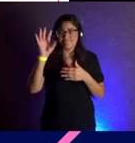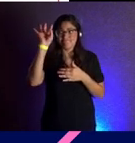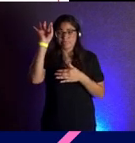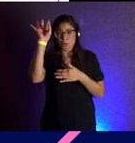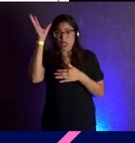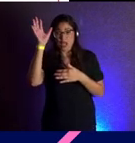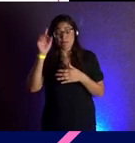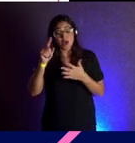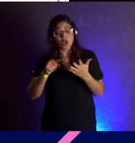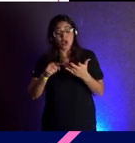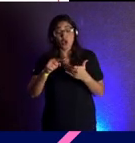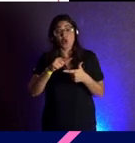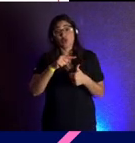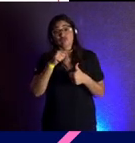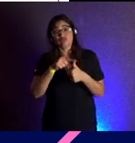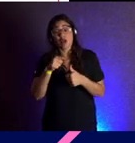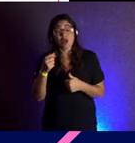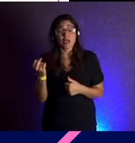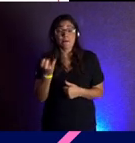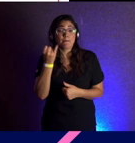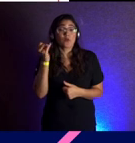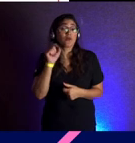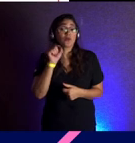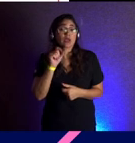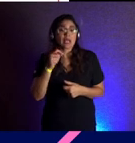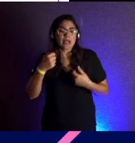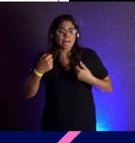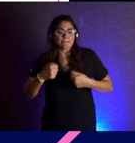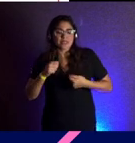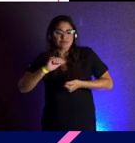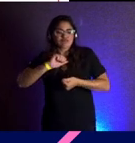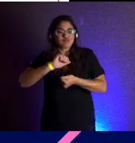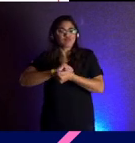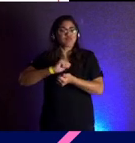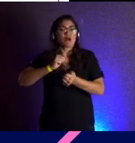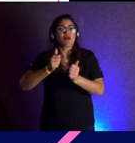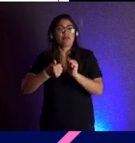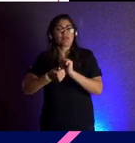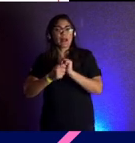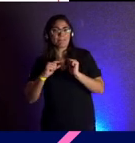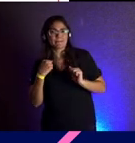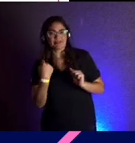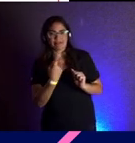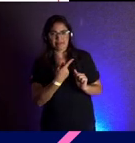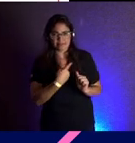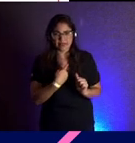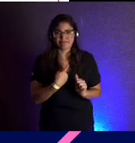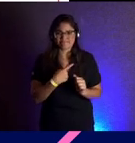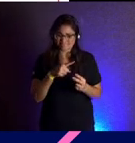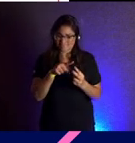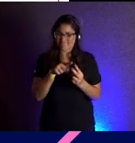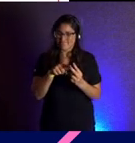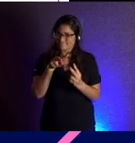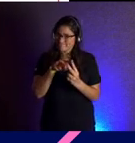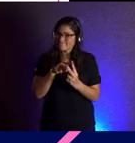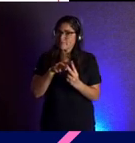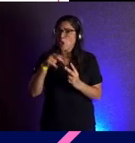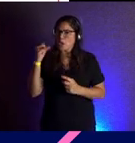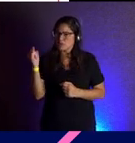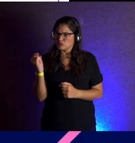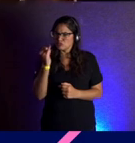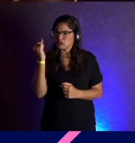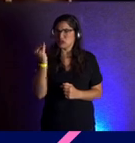outro elemento importante é que a gente tem que buscar se adaptar. Então, são duas frentes importantíssimas nessa, é a